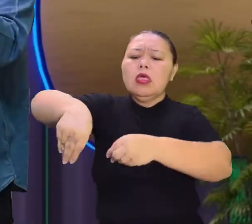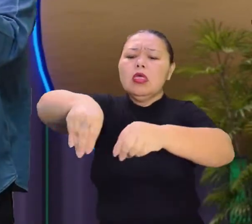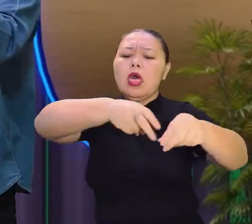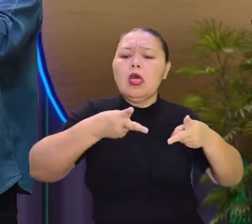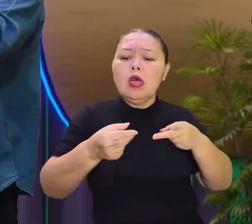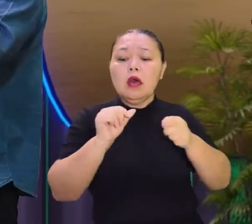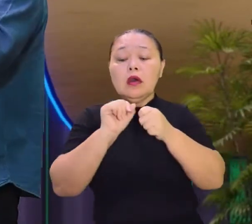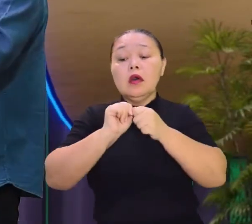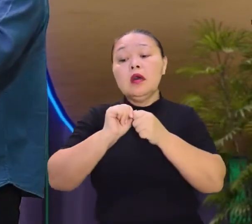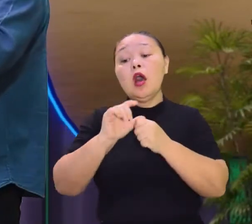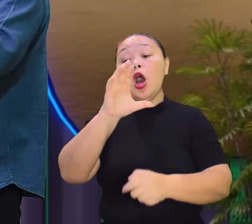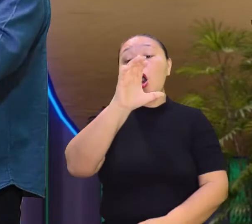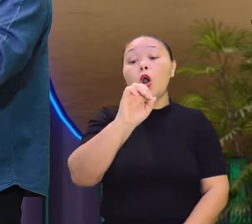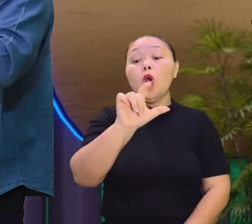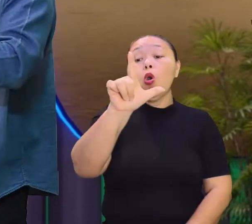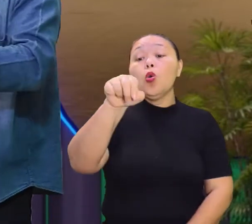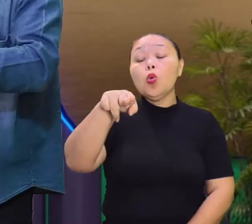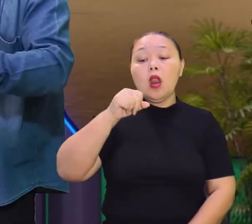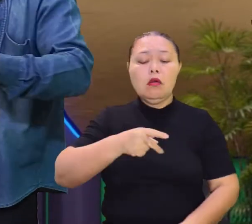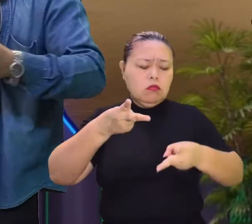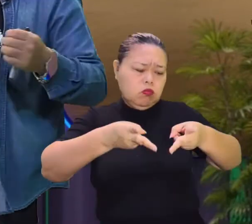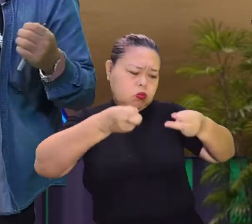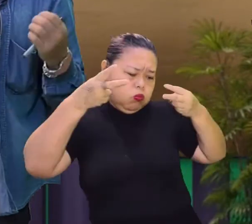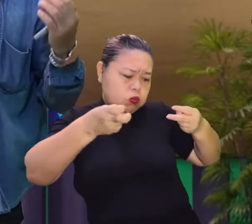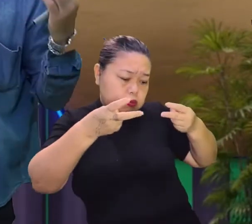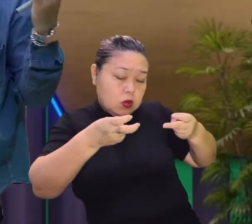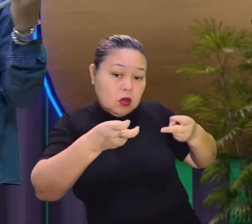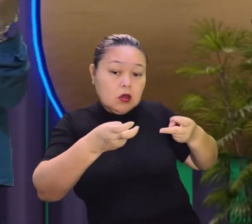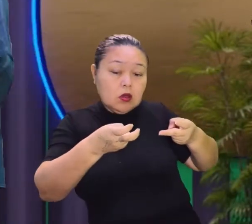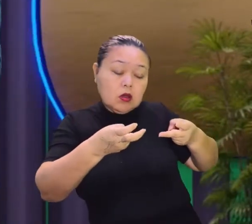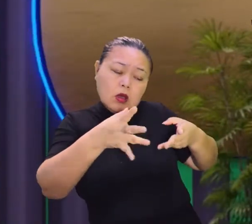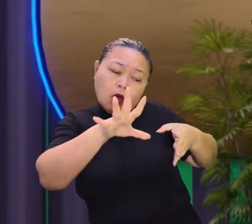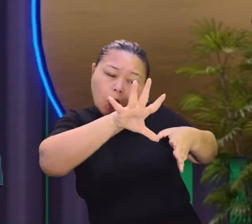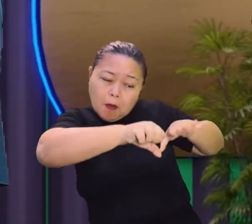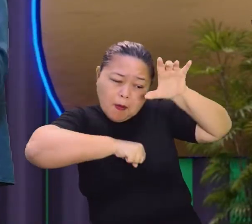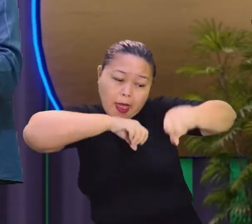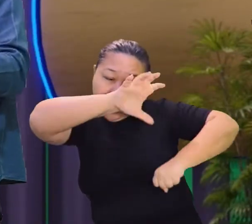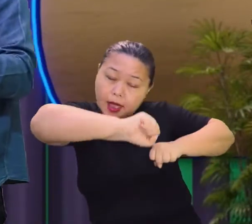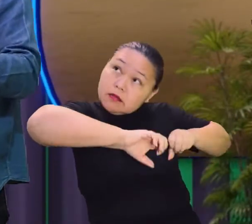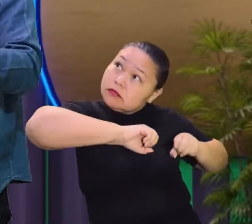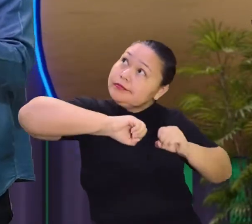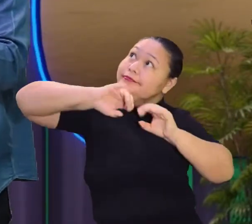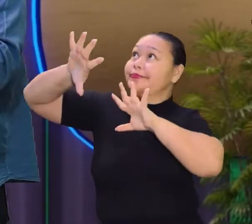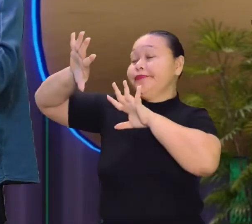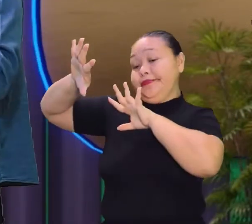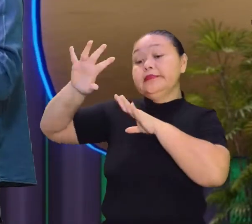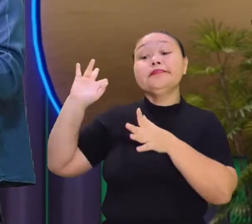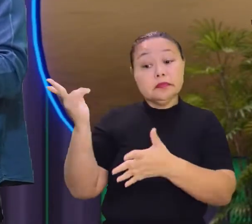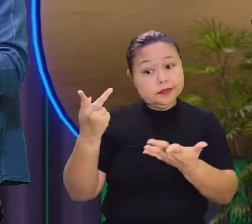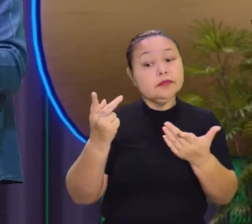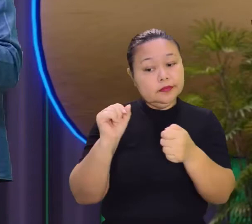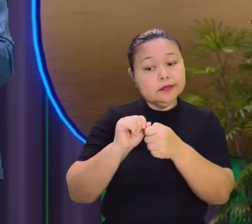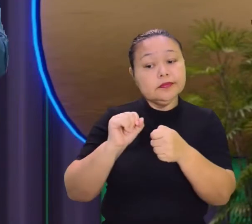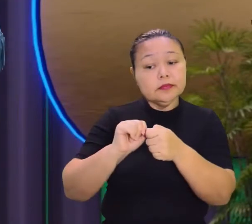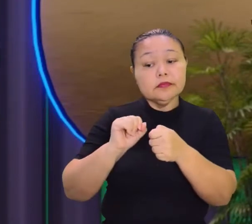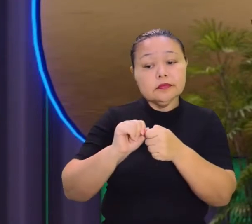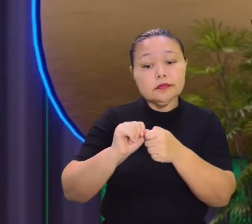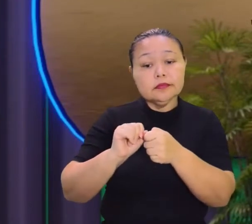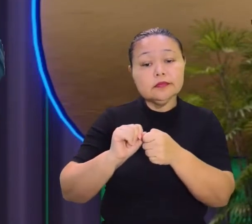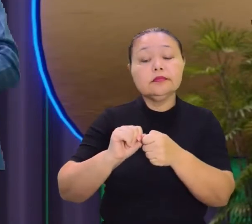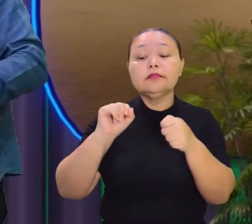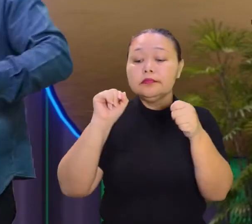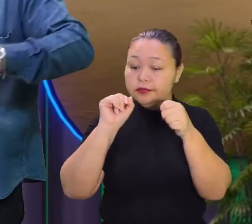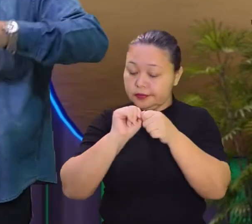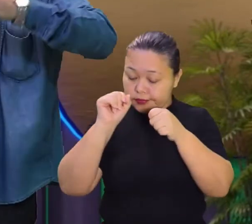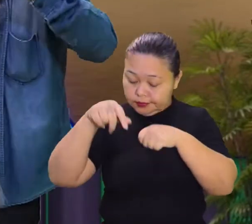Quando uma colônia é de exploração, eles vão levar tudo que tiver aqui, como fizeram com a gente. Fizeram com o